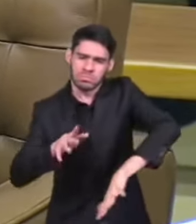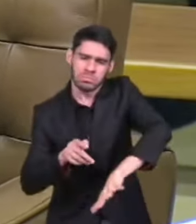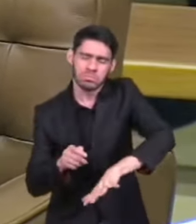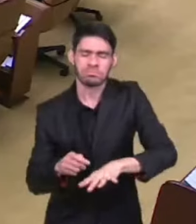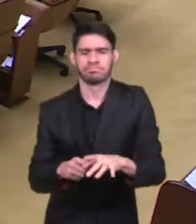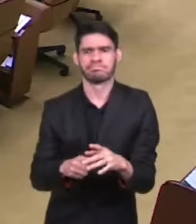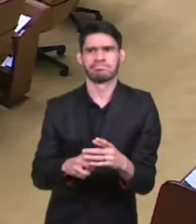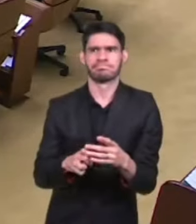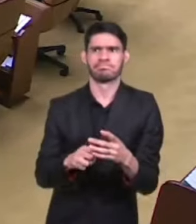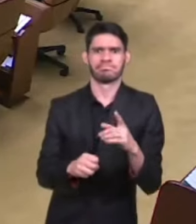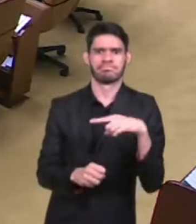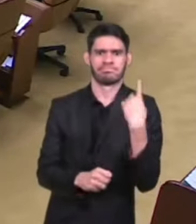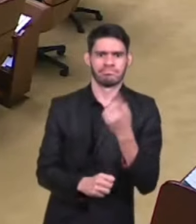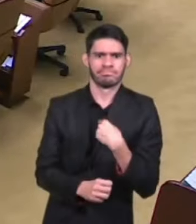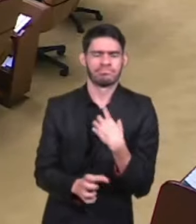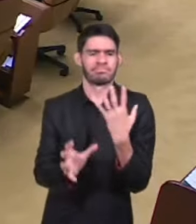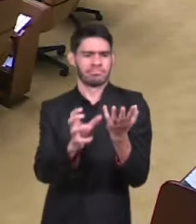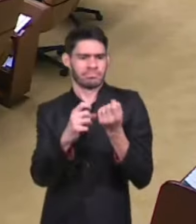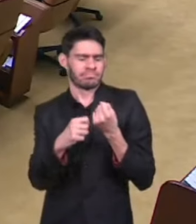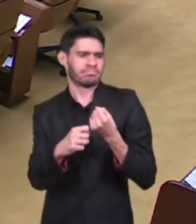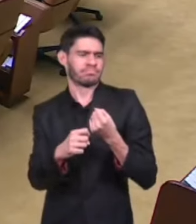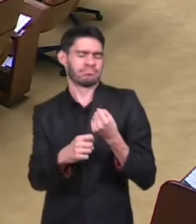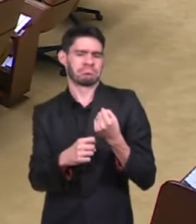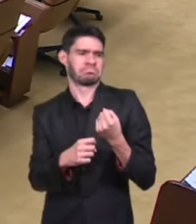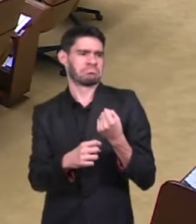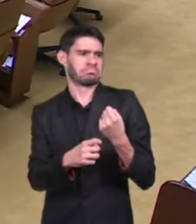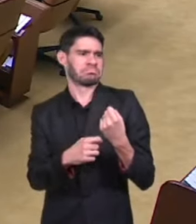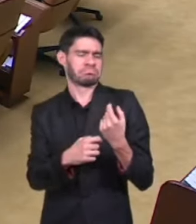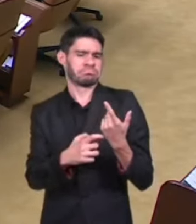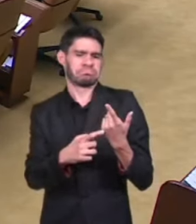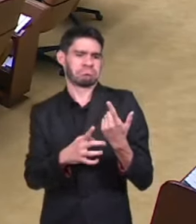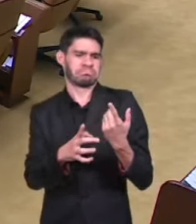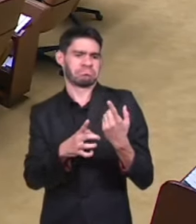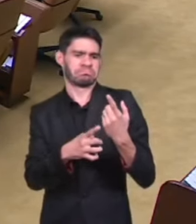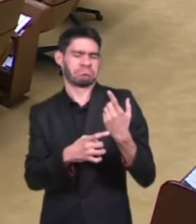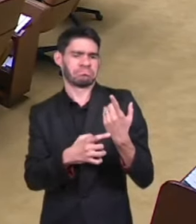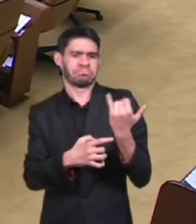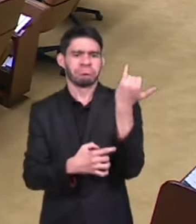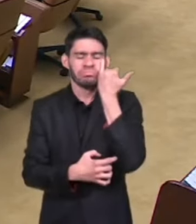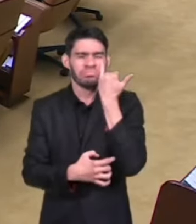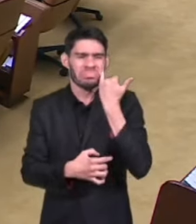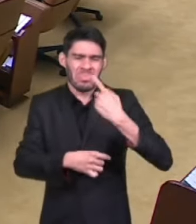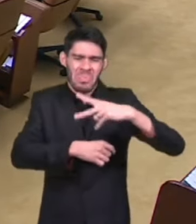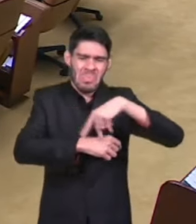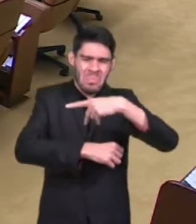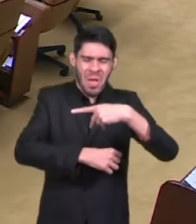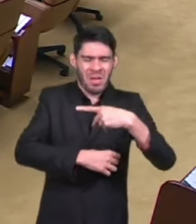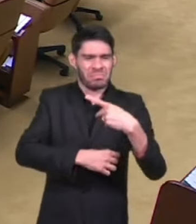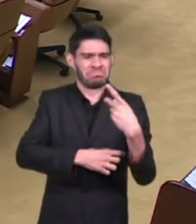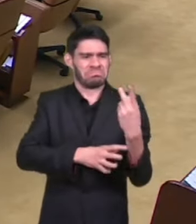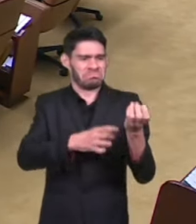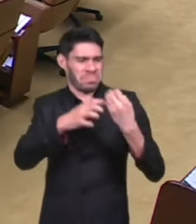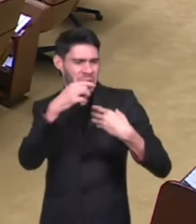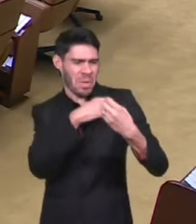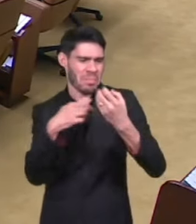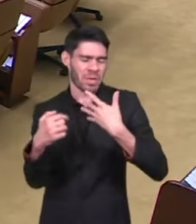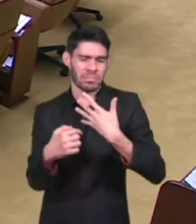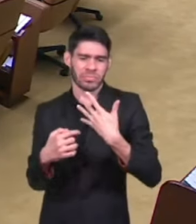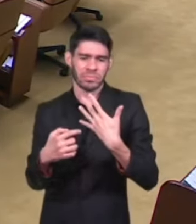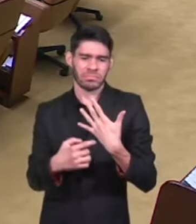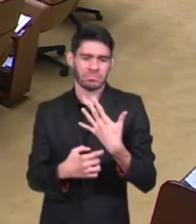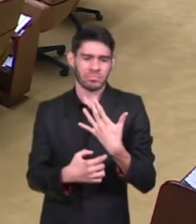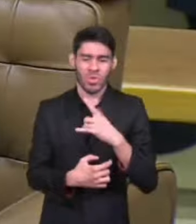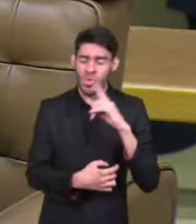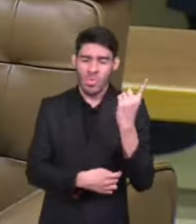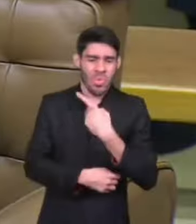ficamos nós recebendo lições desses países. Não que nós não devamos receber lições, mas tomemos nós